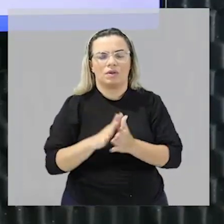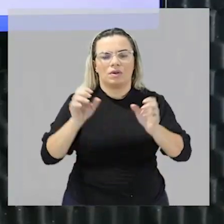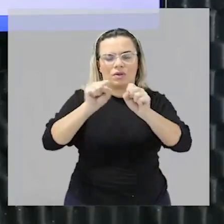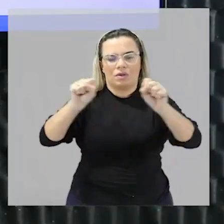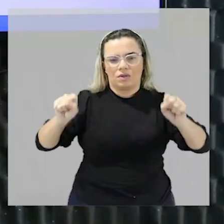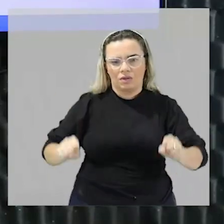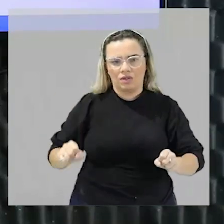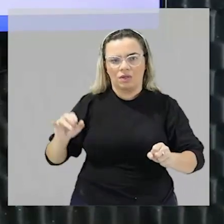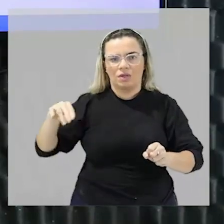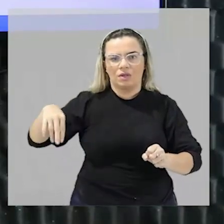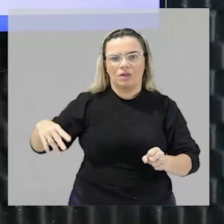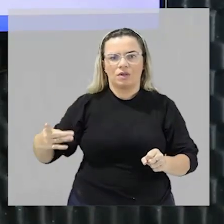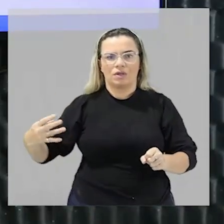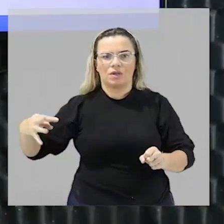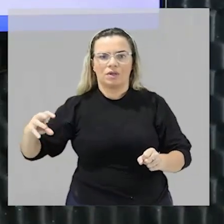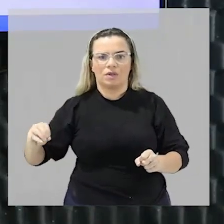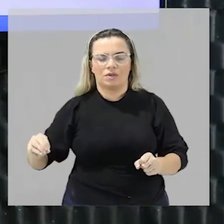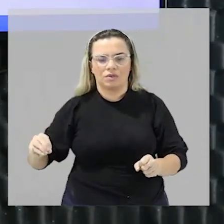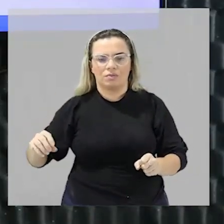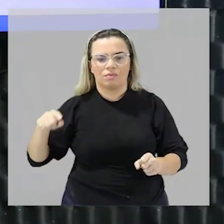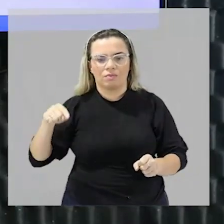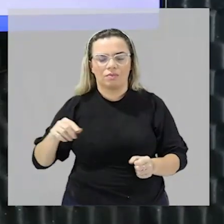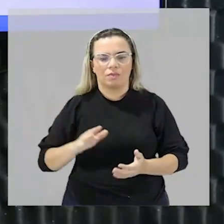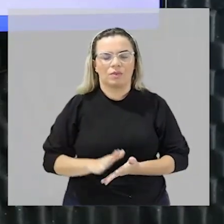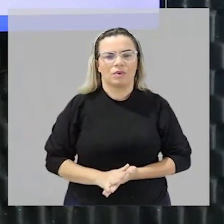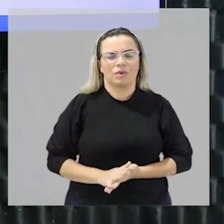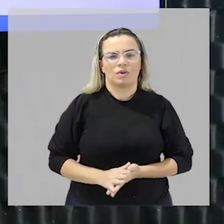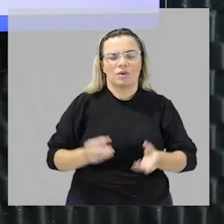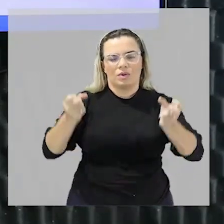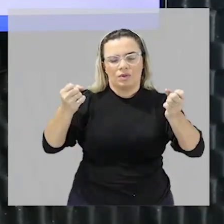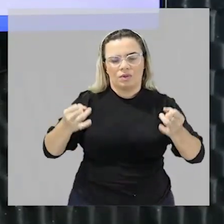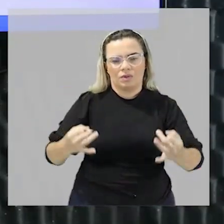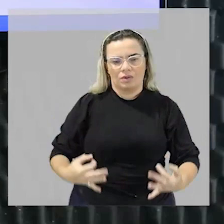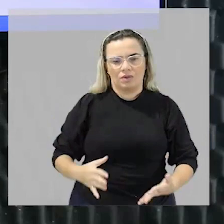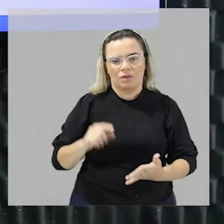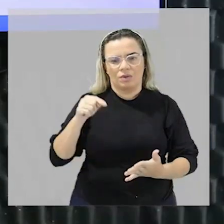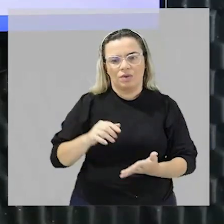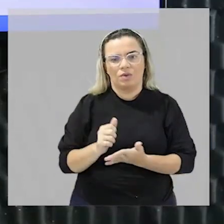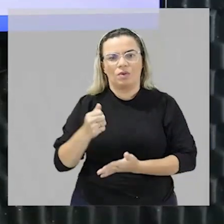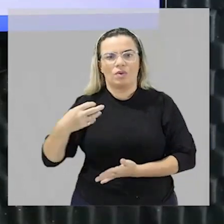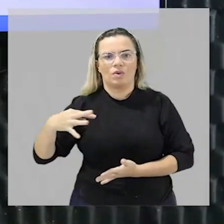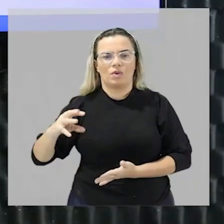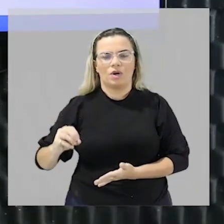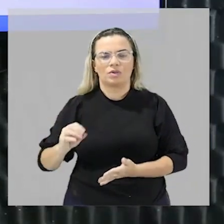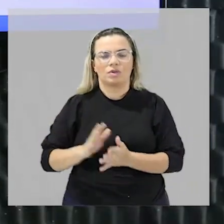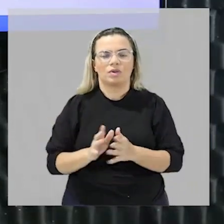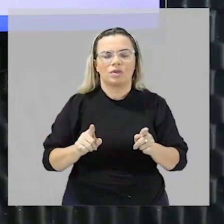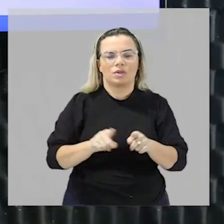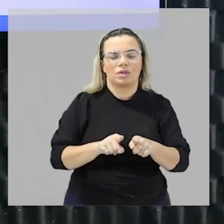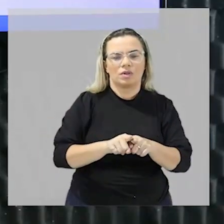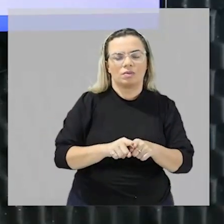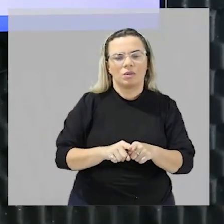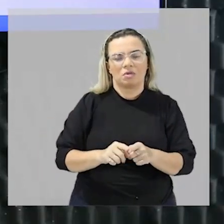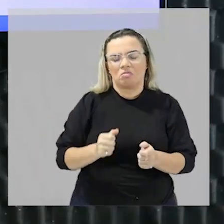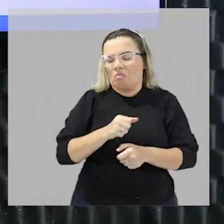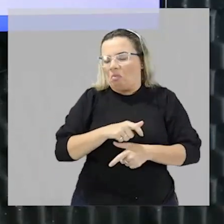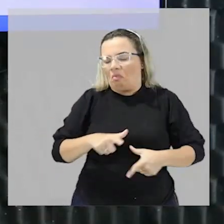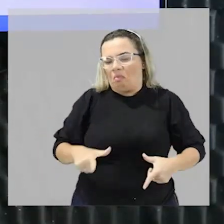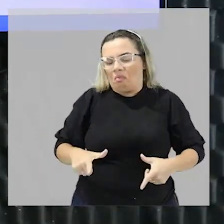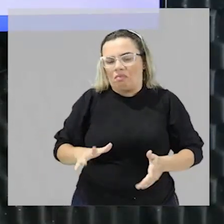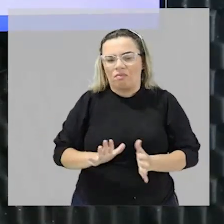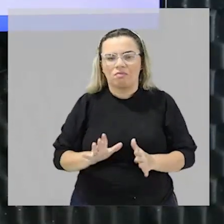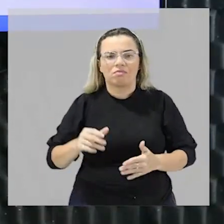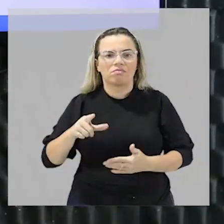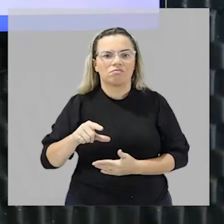eleitoral indireto, falando do eleitor ativo e do eleitor passivo. O artigo 92.